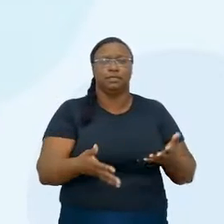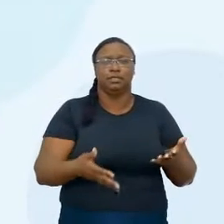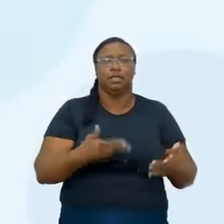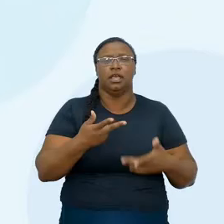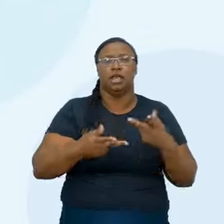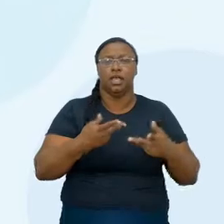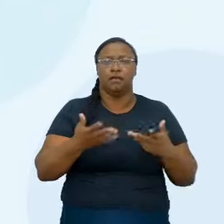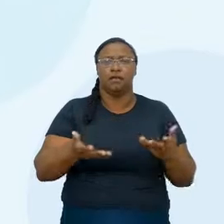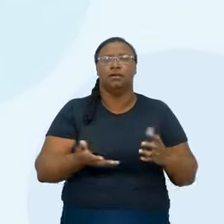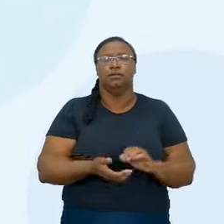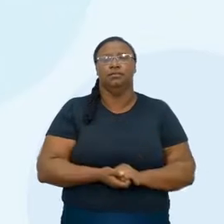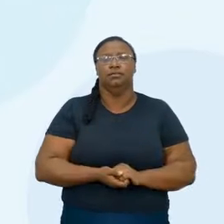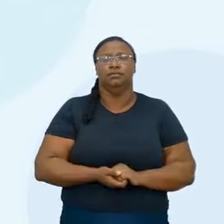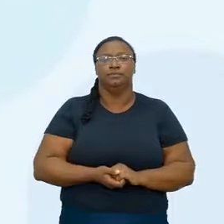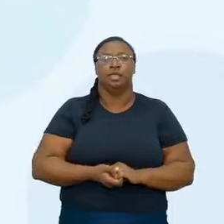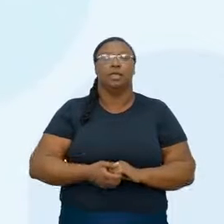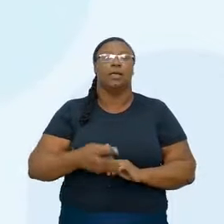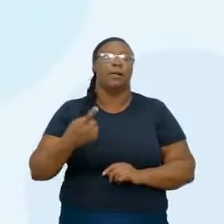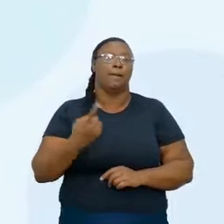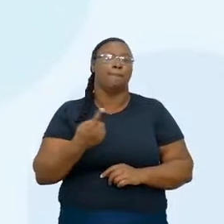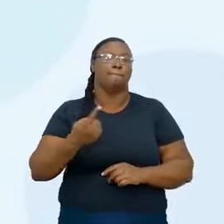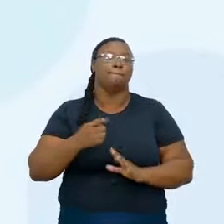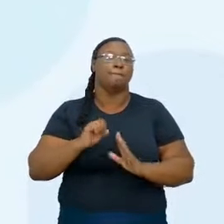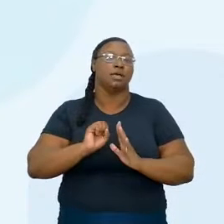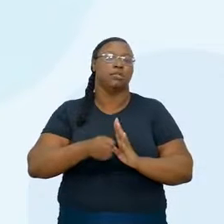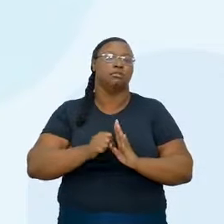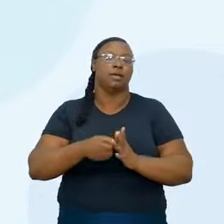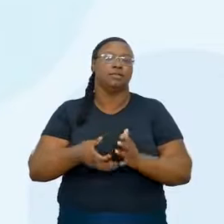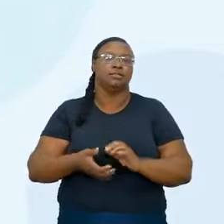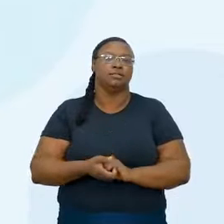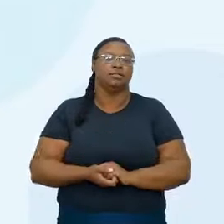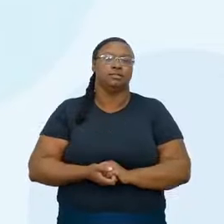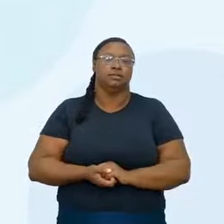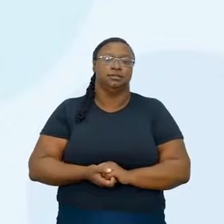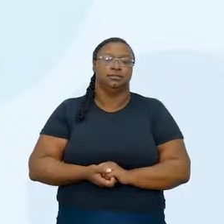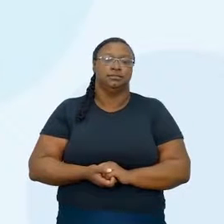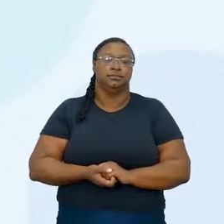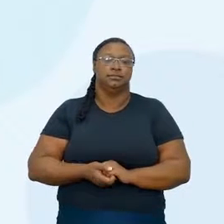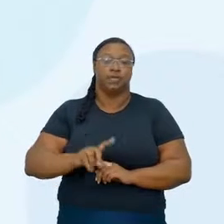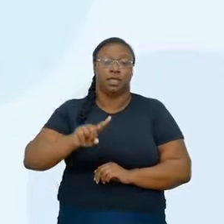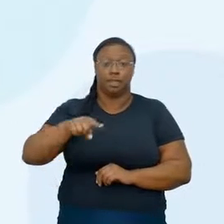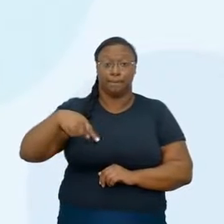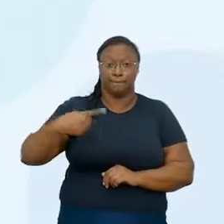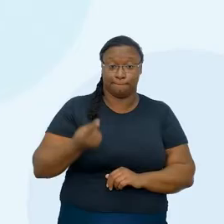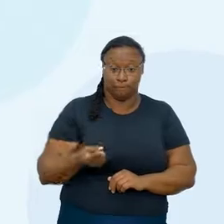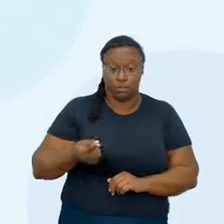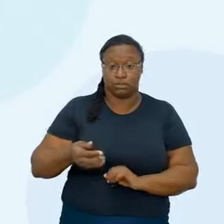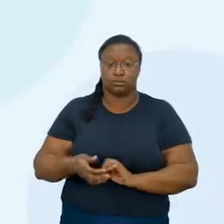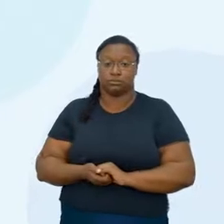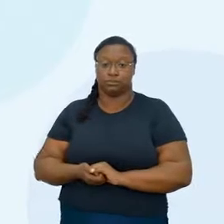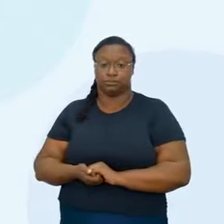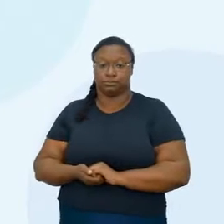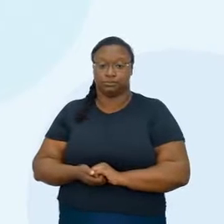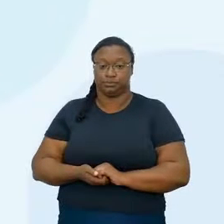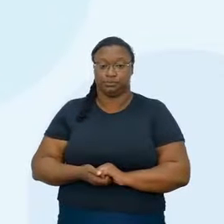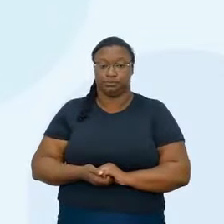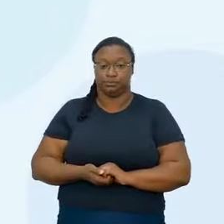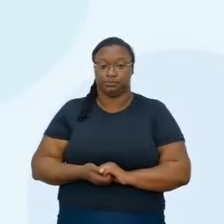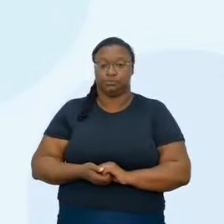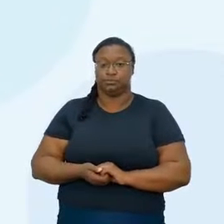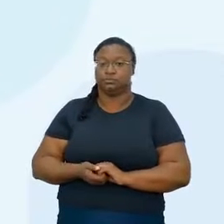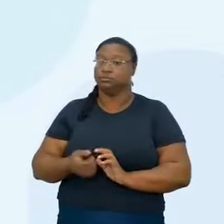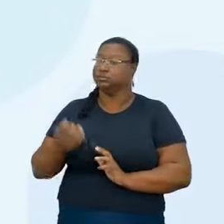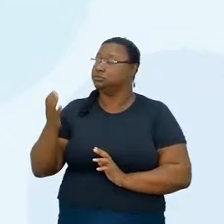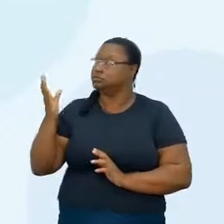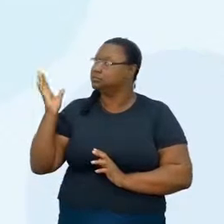desse nosso primeiro semestre, né. Pode passar, por favor, só para a gente, para os nossos avisinhos rapidinhos, né? Aí o site do